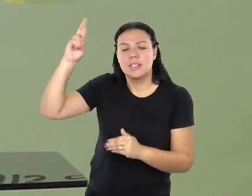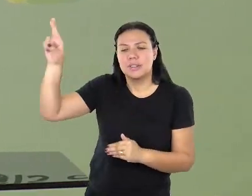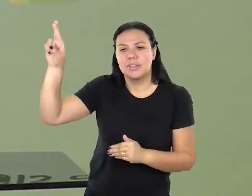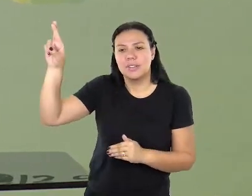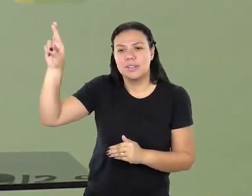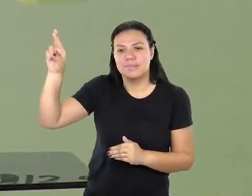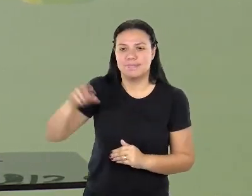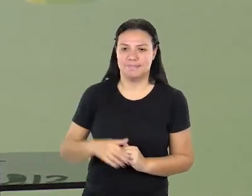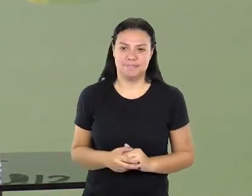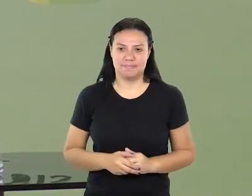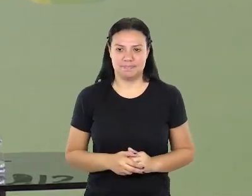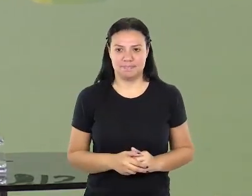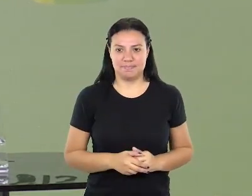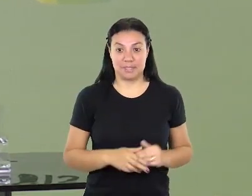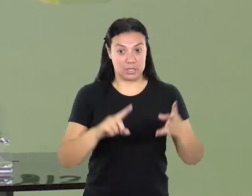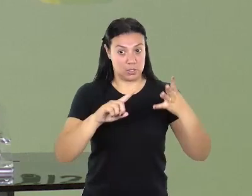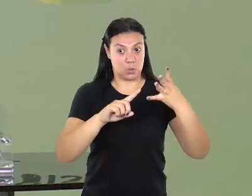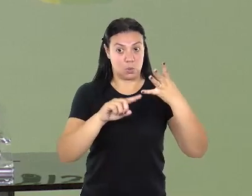Quarto lugar, irmãos,